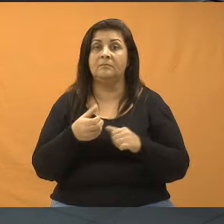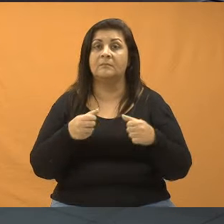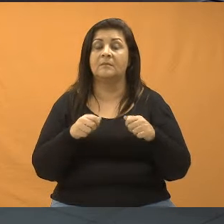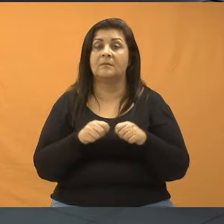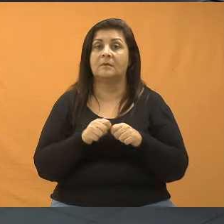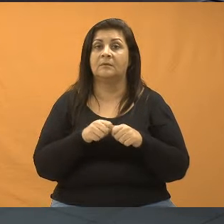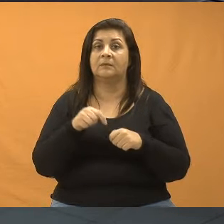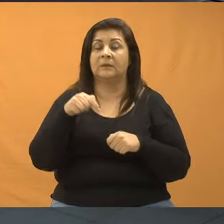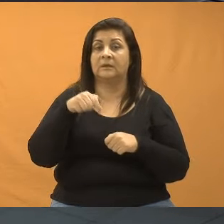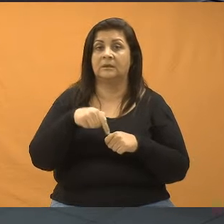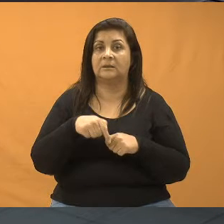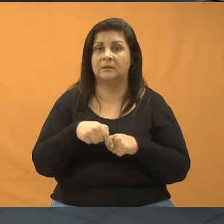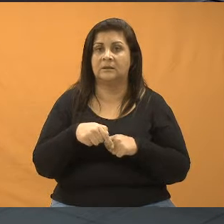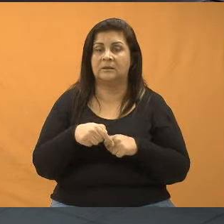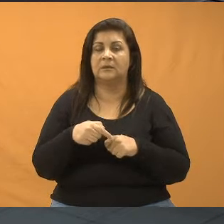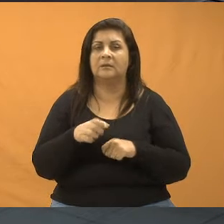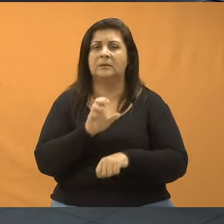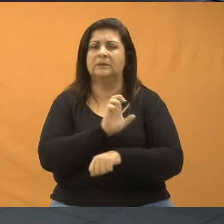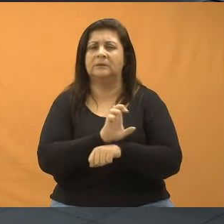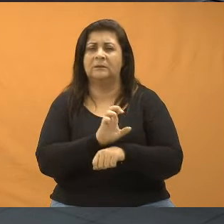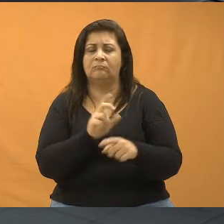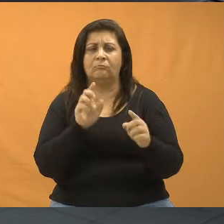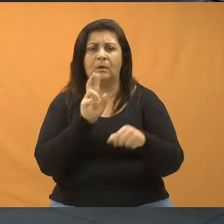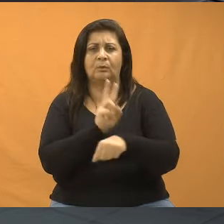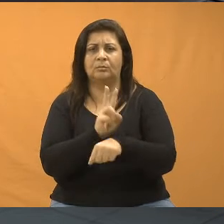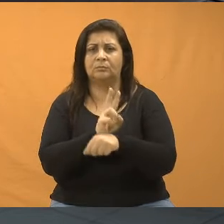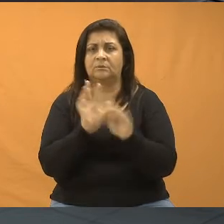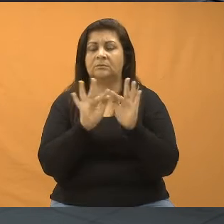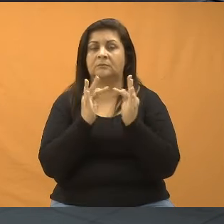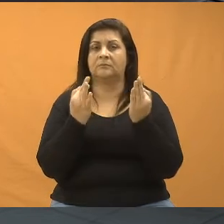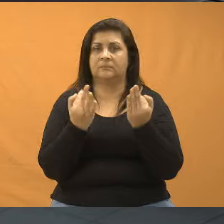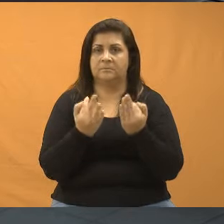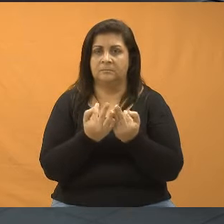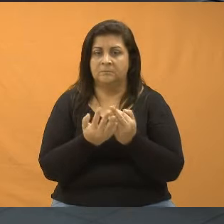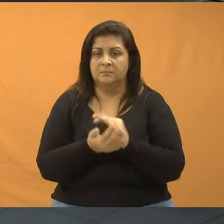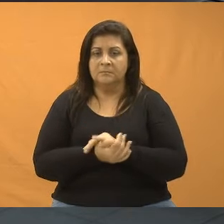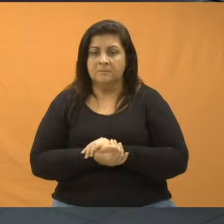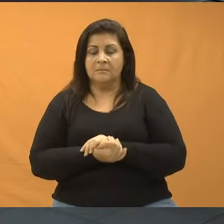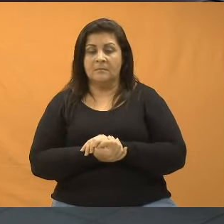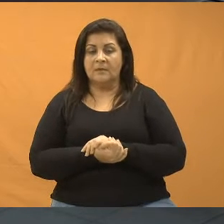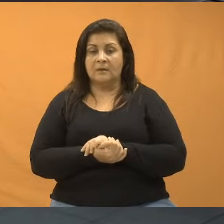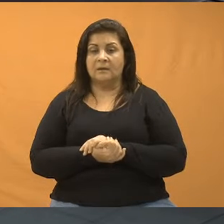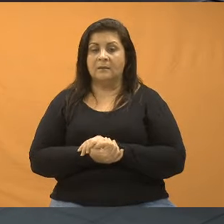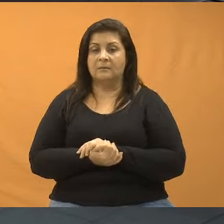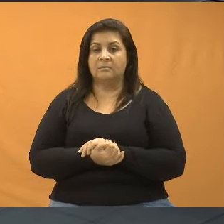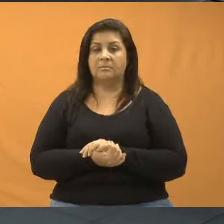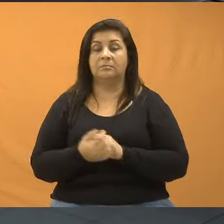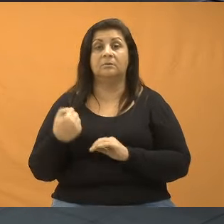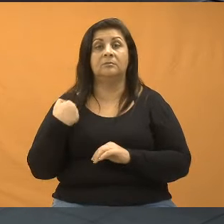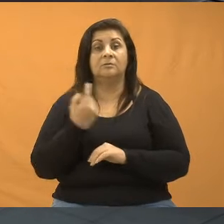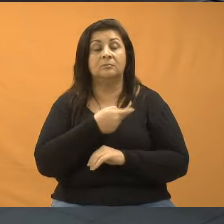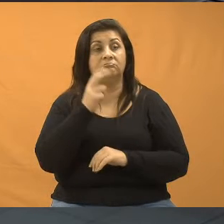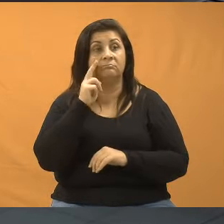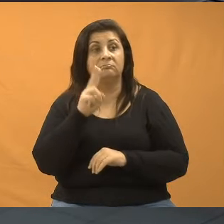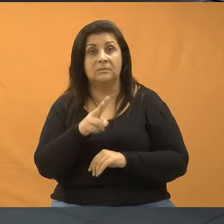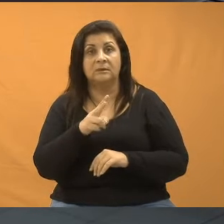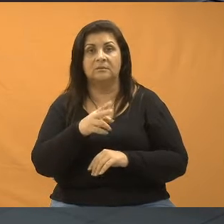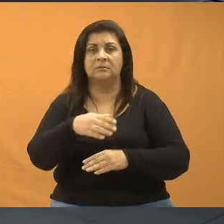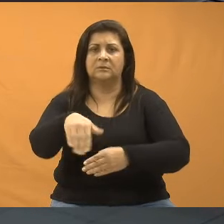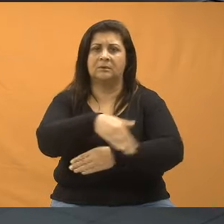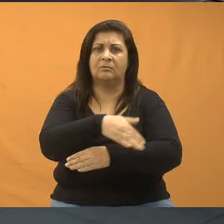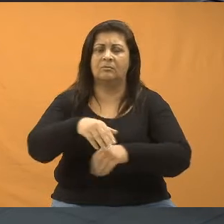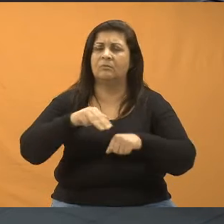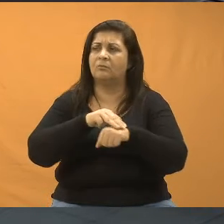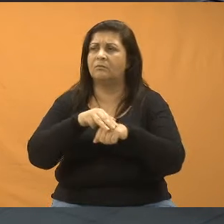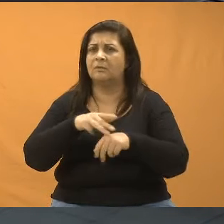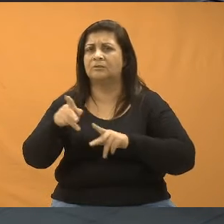saúde da família, trazer para nós preceptores. Então, assim, a gente vê andando nas ruas e conversando com